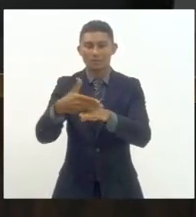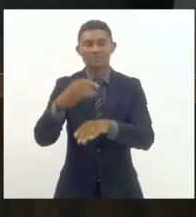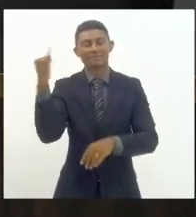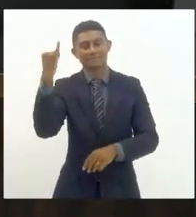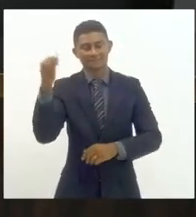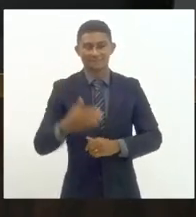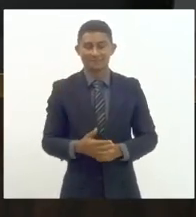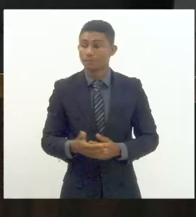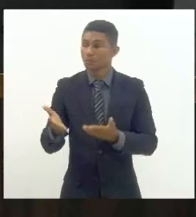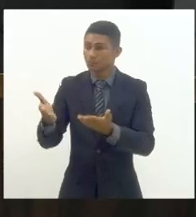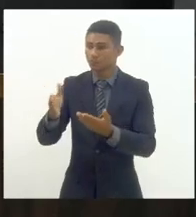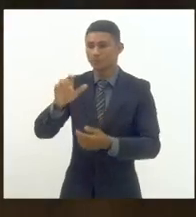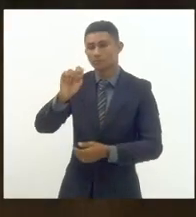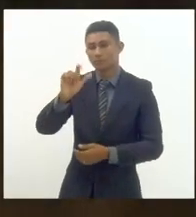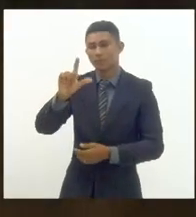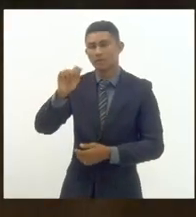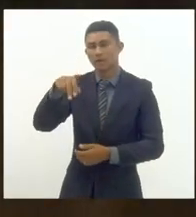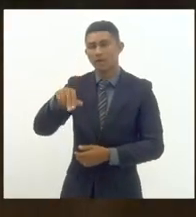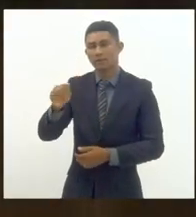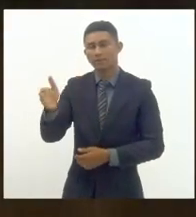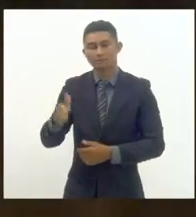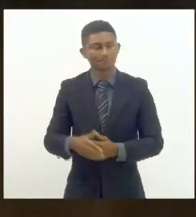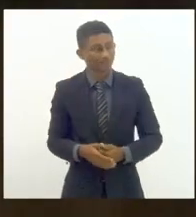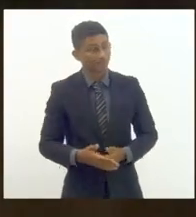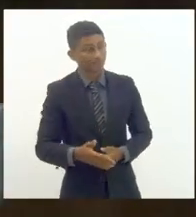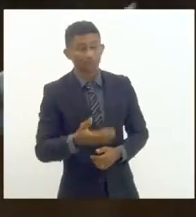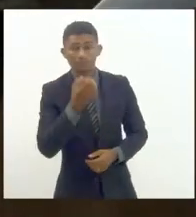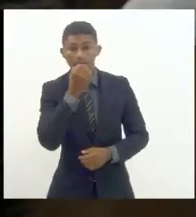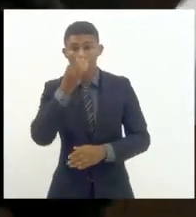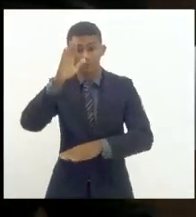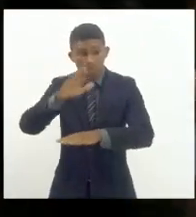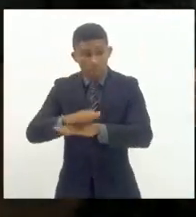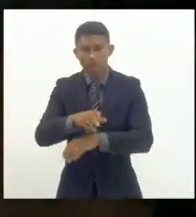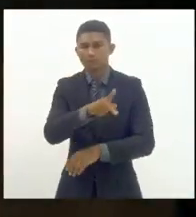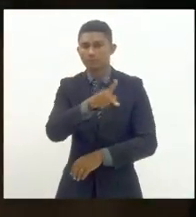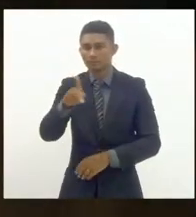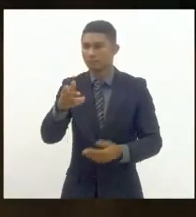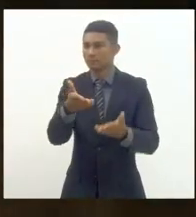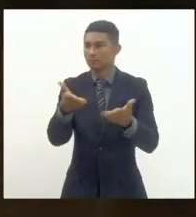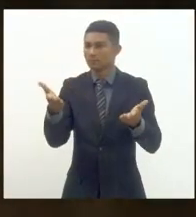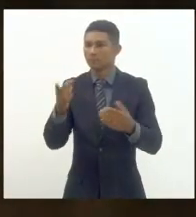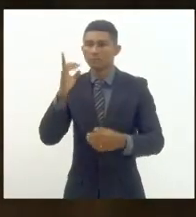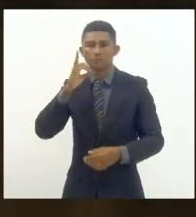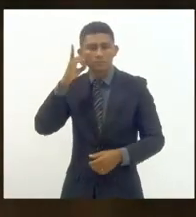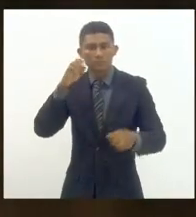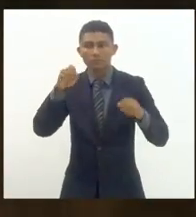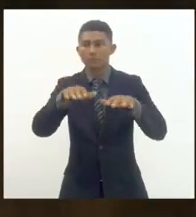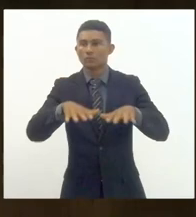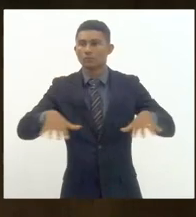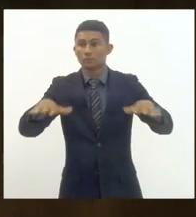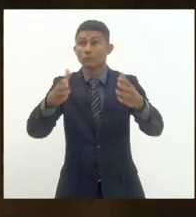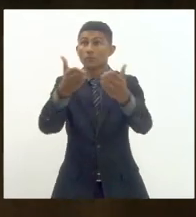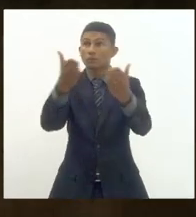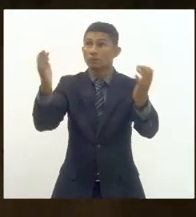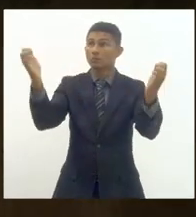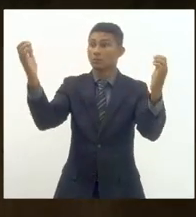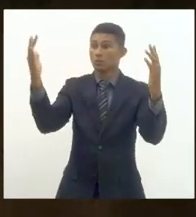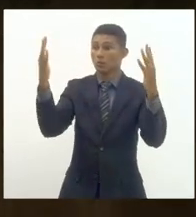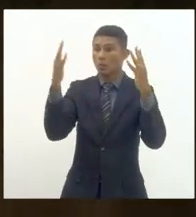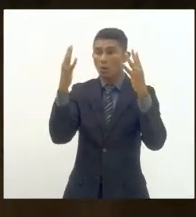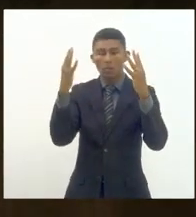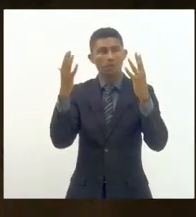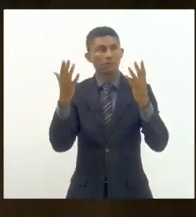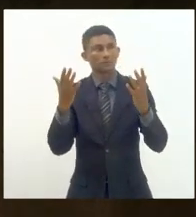Deputada Alana. Senhor presidente. Boa tarde, presidente. Boa tarde, deputados e deputadas, todos que estão aqui nos acompanhando no